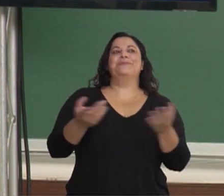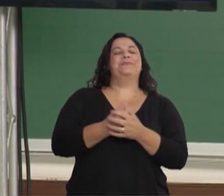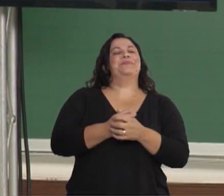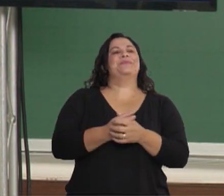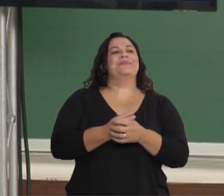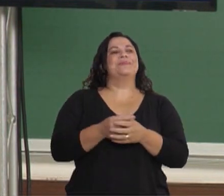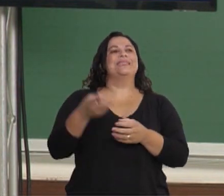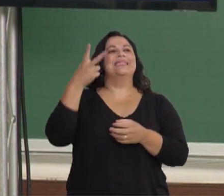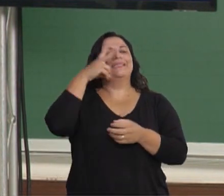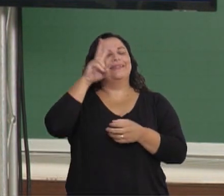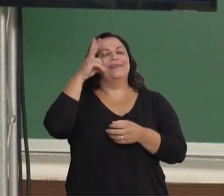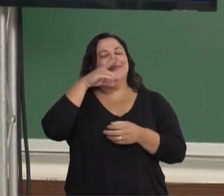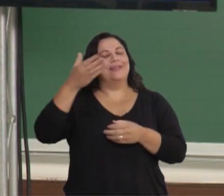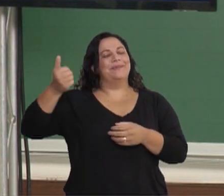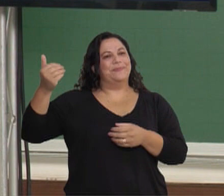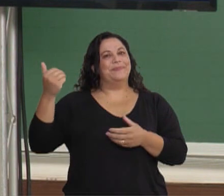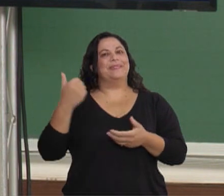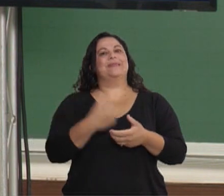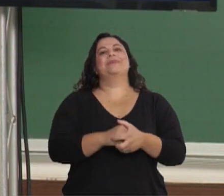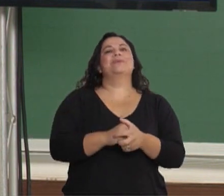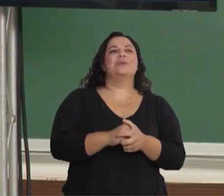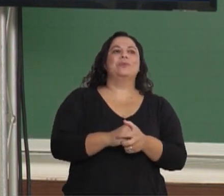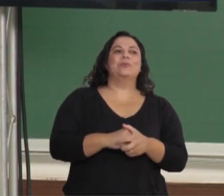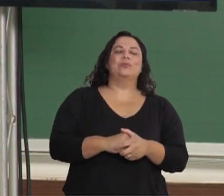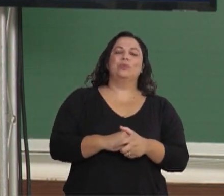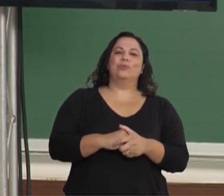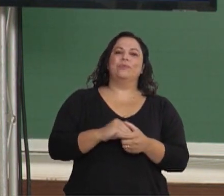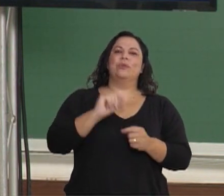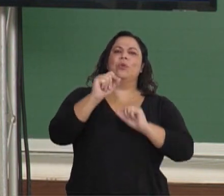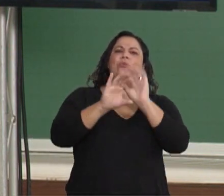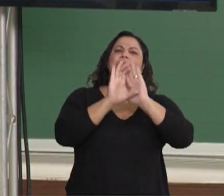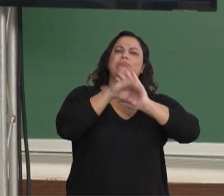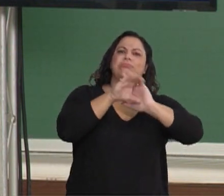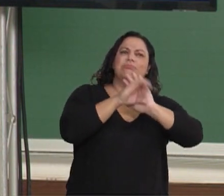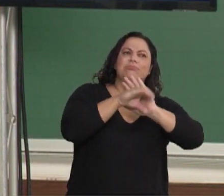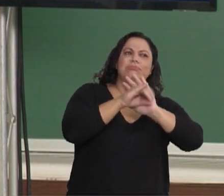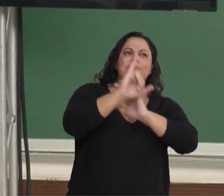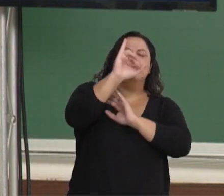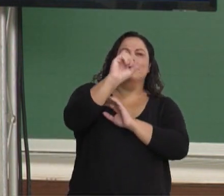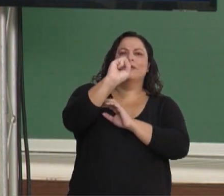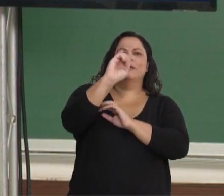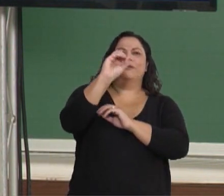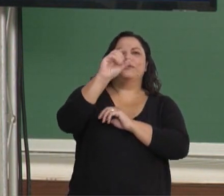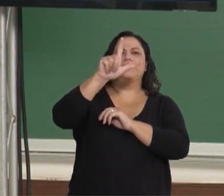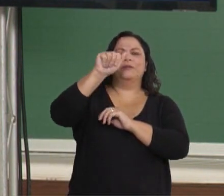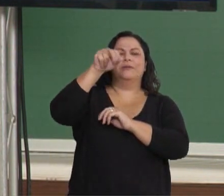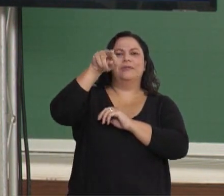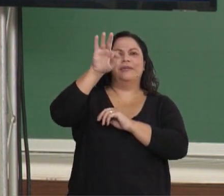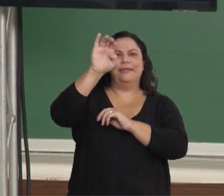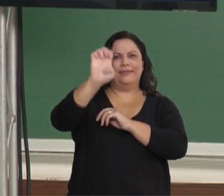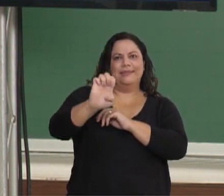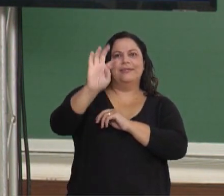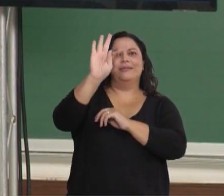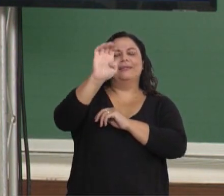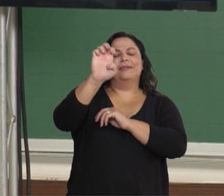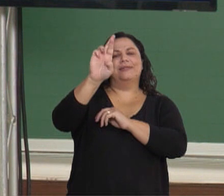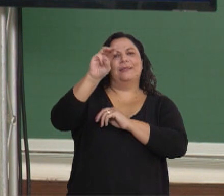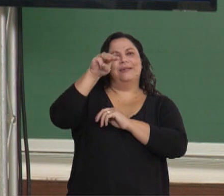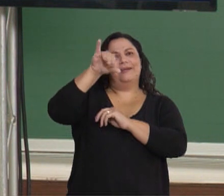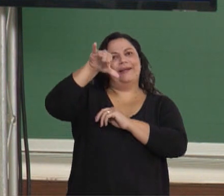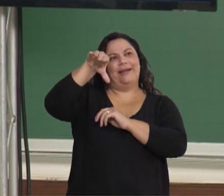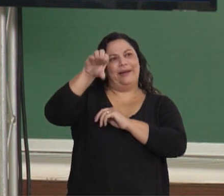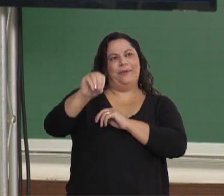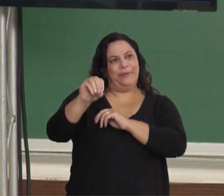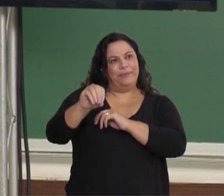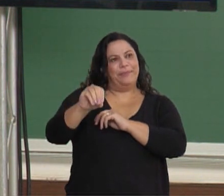para vocês hoje, então, são os conceitos de isolantes térmicos e condutores térmicos, ok? E aqui eu me despeço,